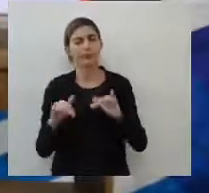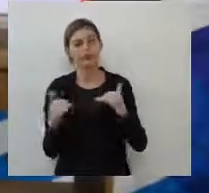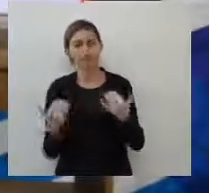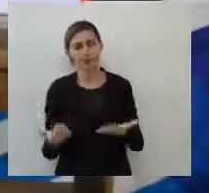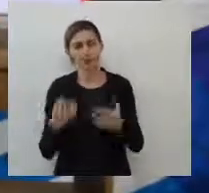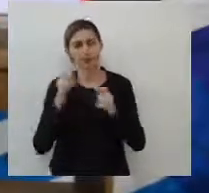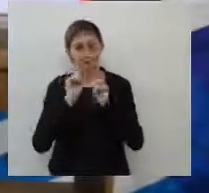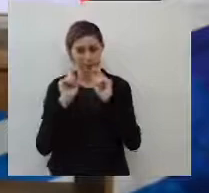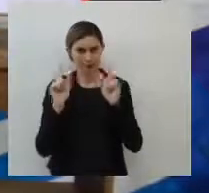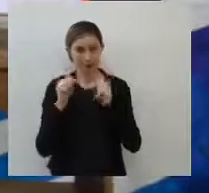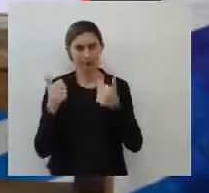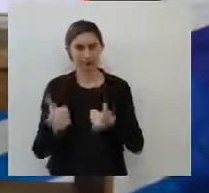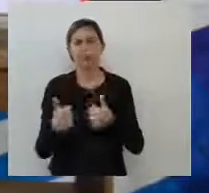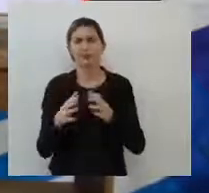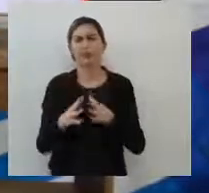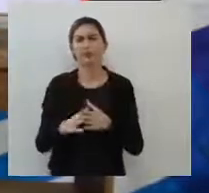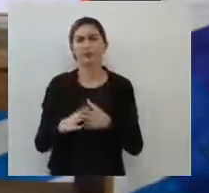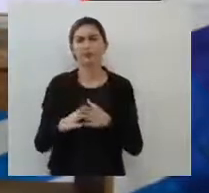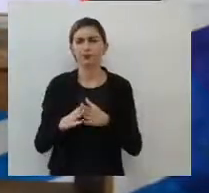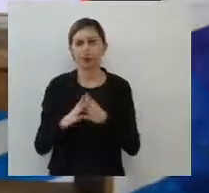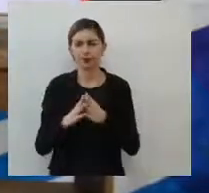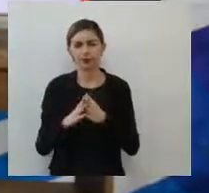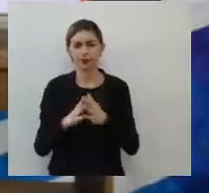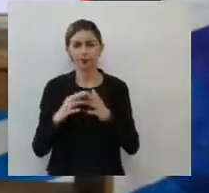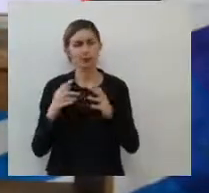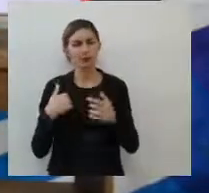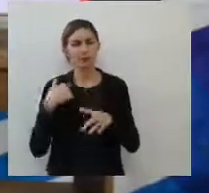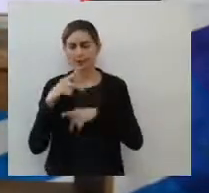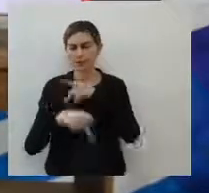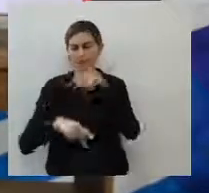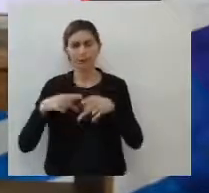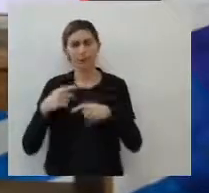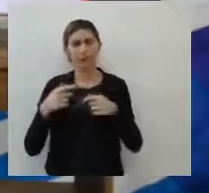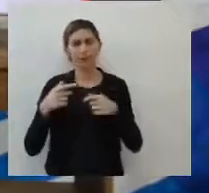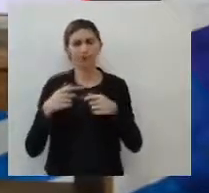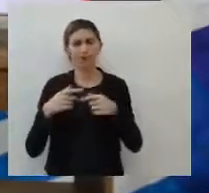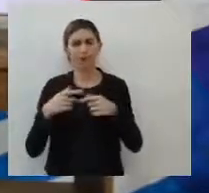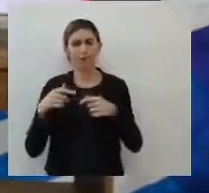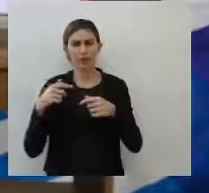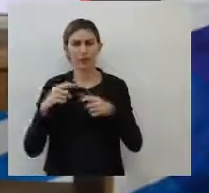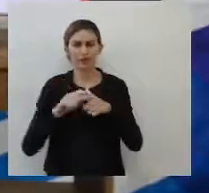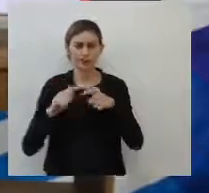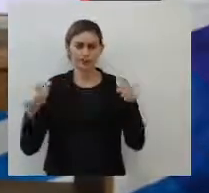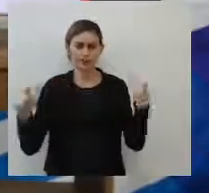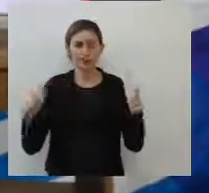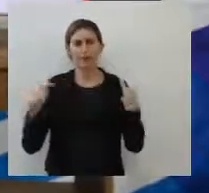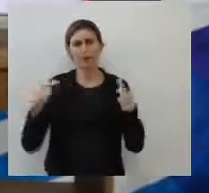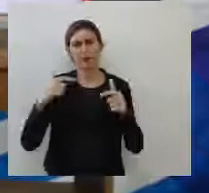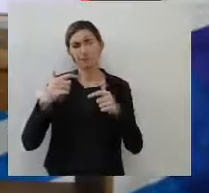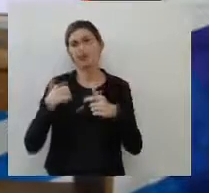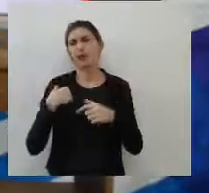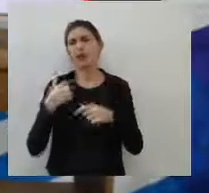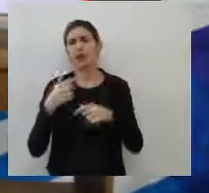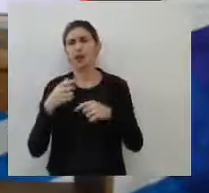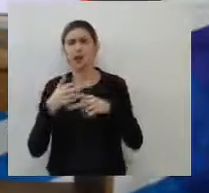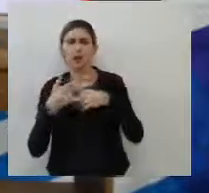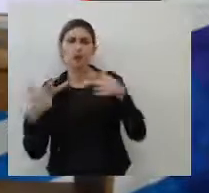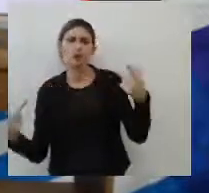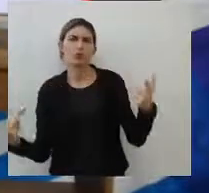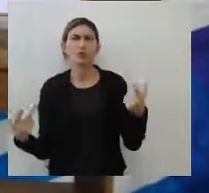fica esperto nisso aí. A popularidade estava em alta depois da questão